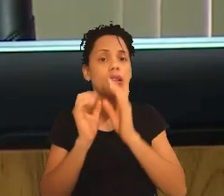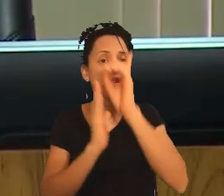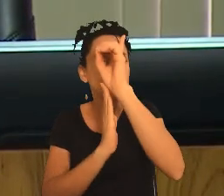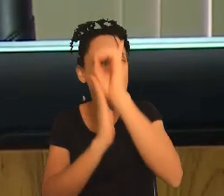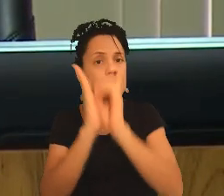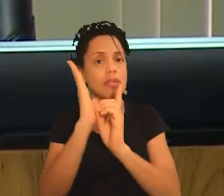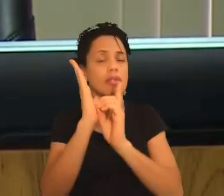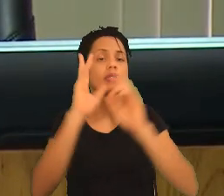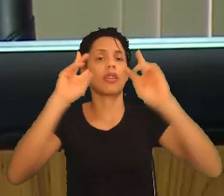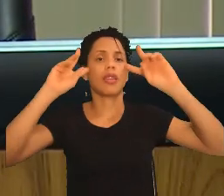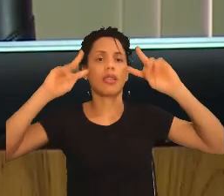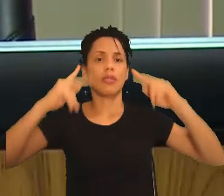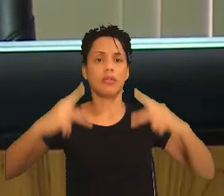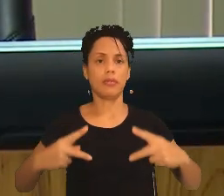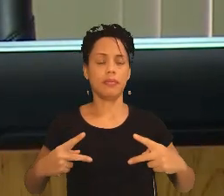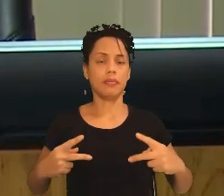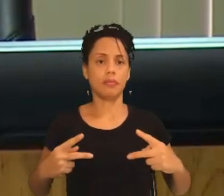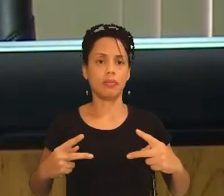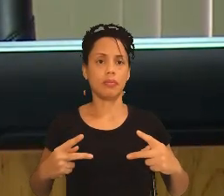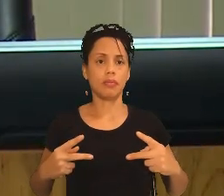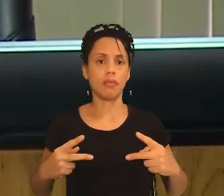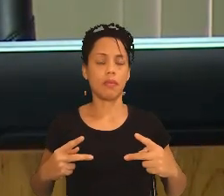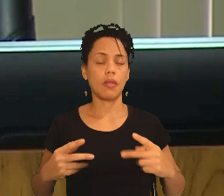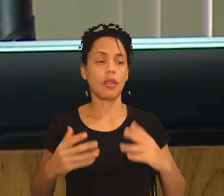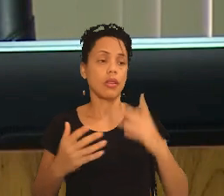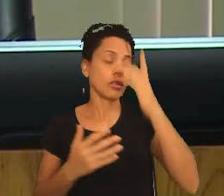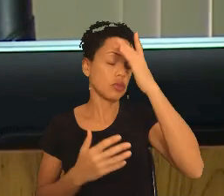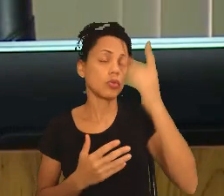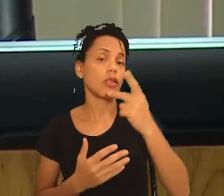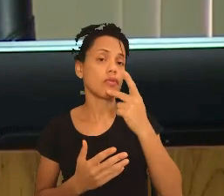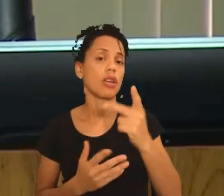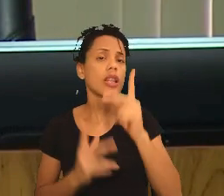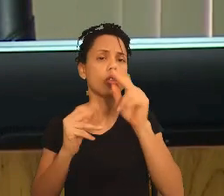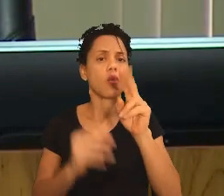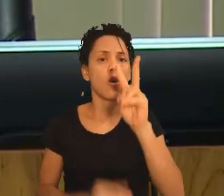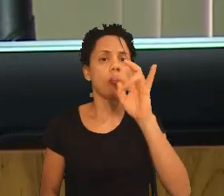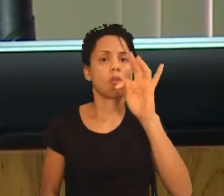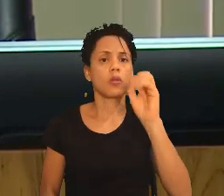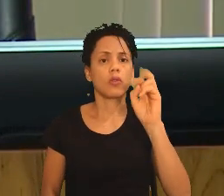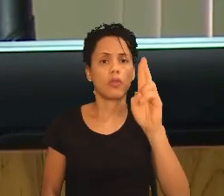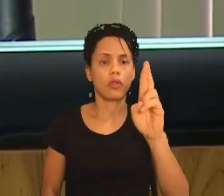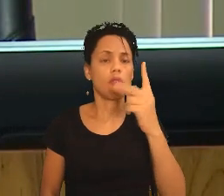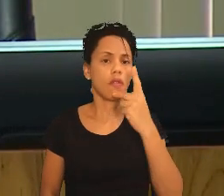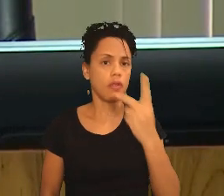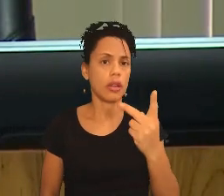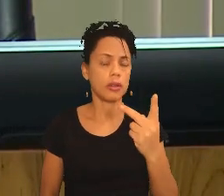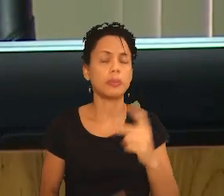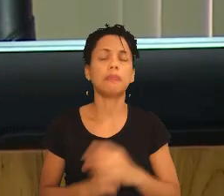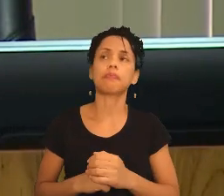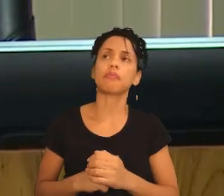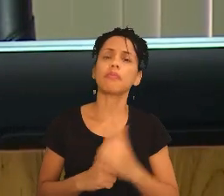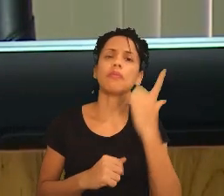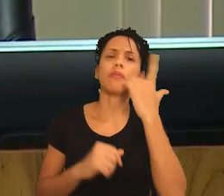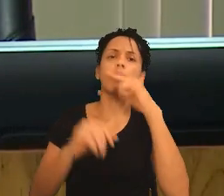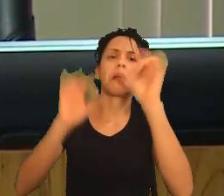situação, de que forma que o nosso povo Krenak pode acessar esse conceito de direito humano,